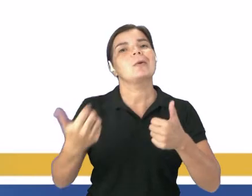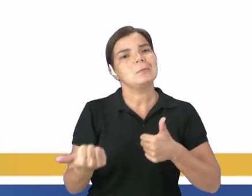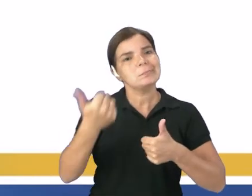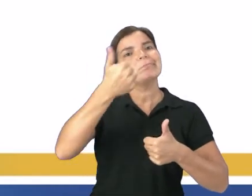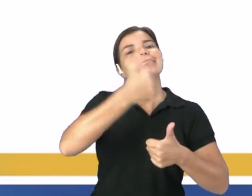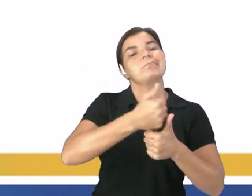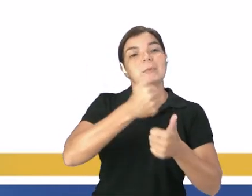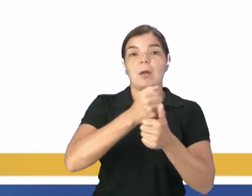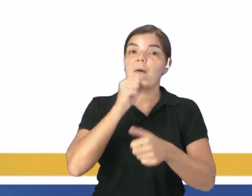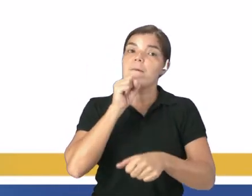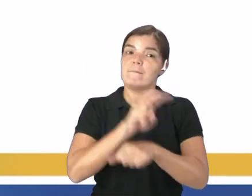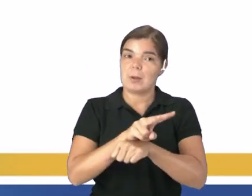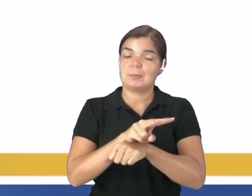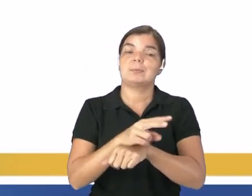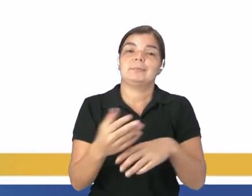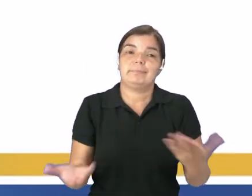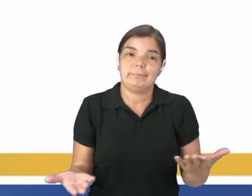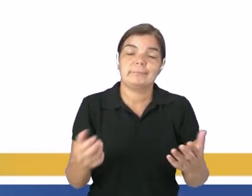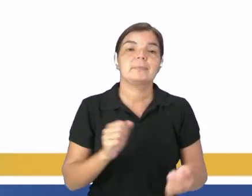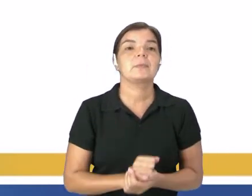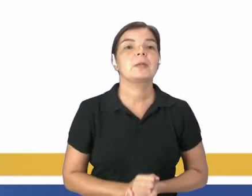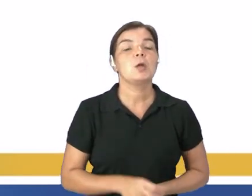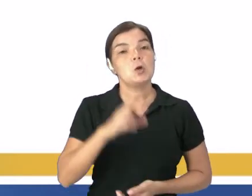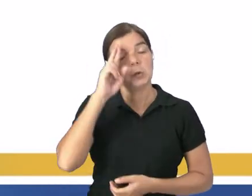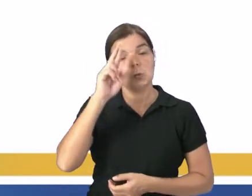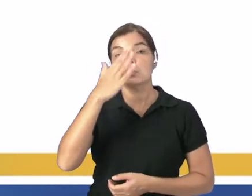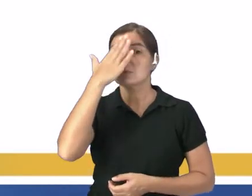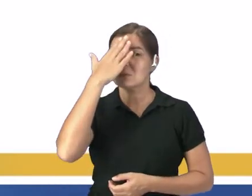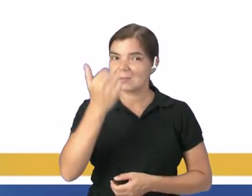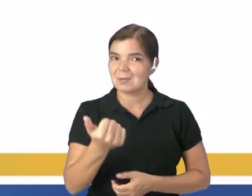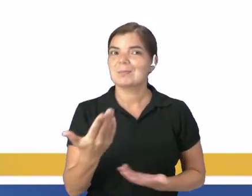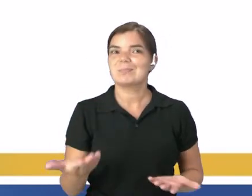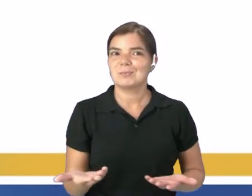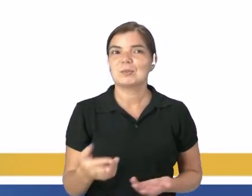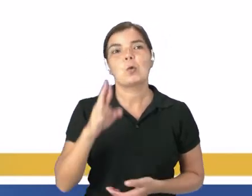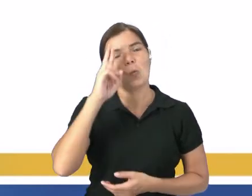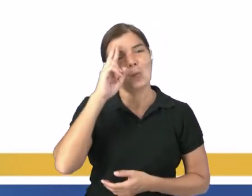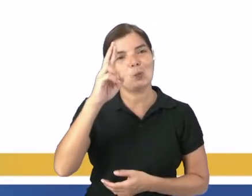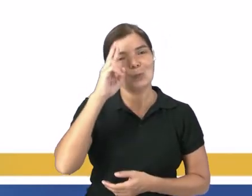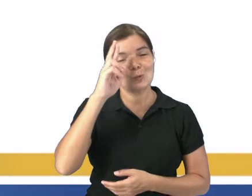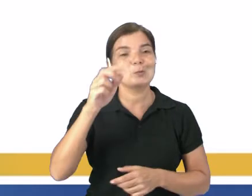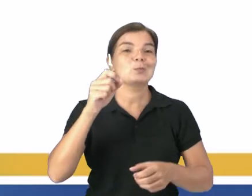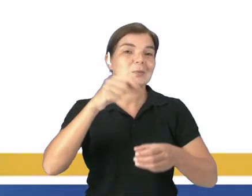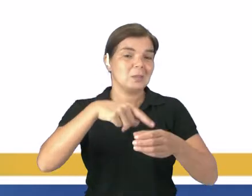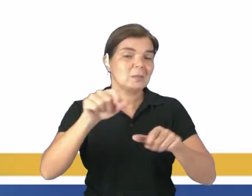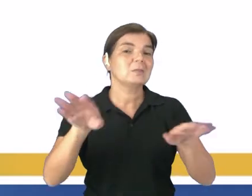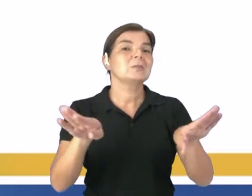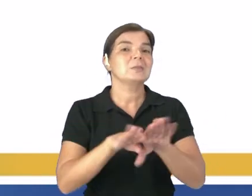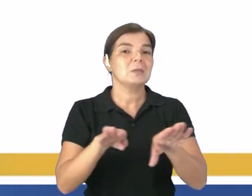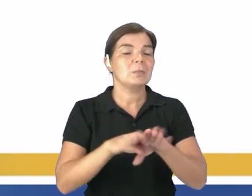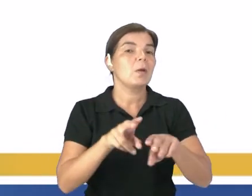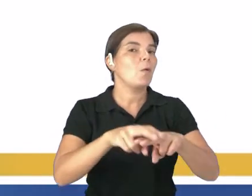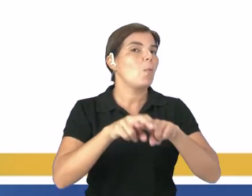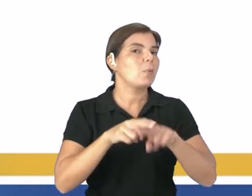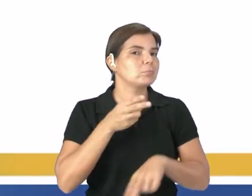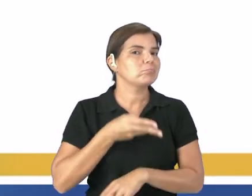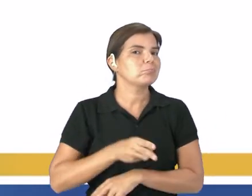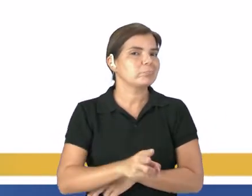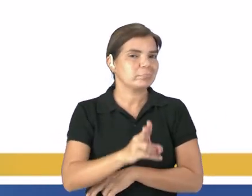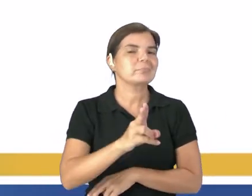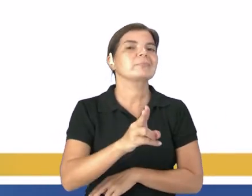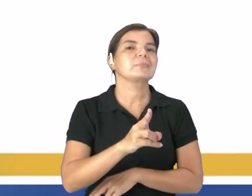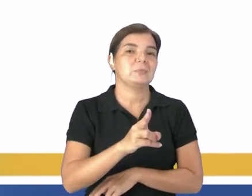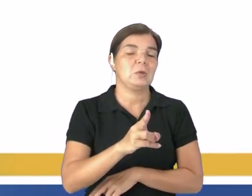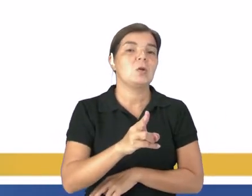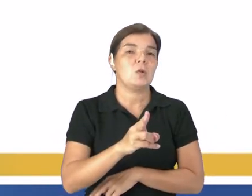vaga, para assumir aquele posto. E os patrões sabem disso, viu? Os donos dos meios de produção sabem disso, por isso permanecem em